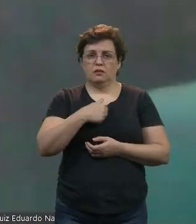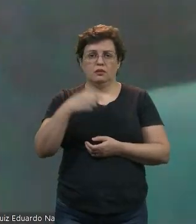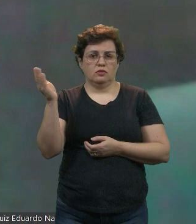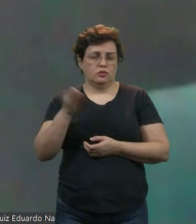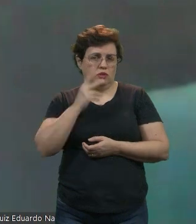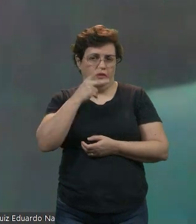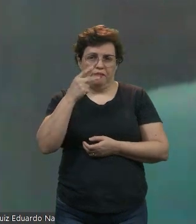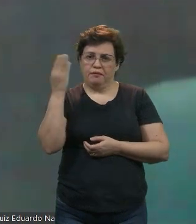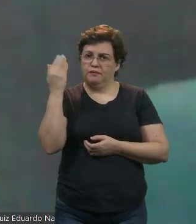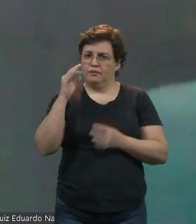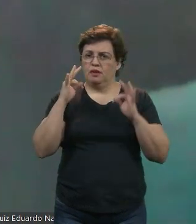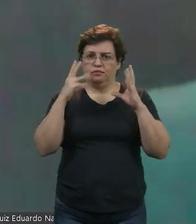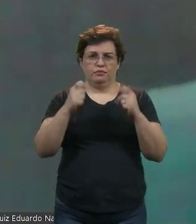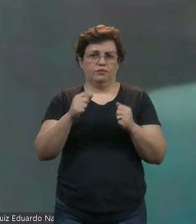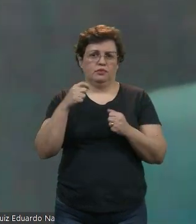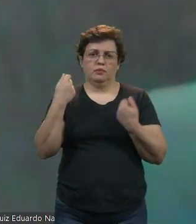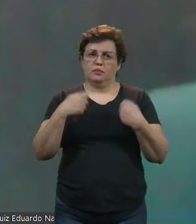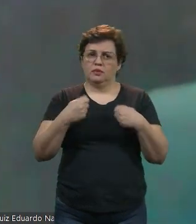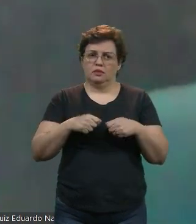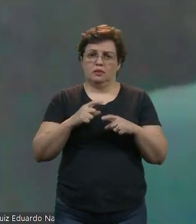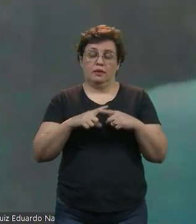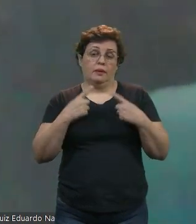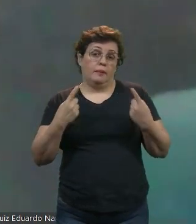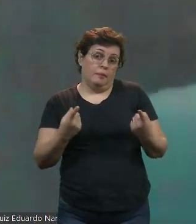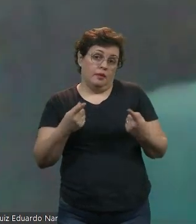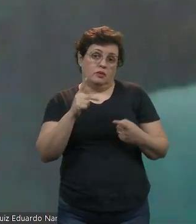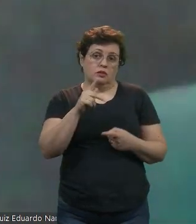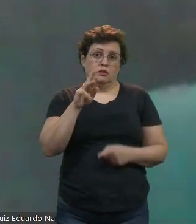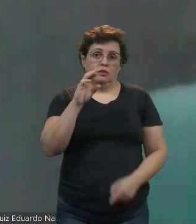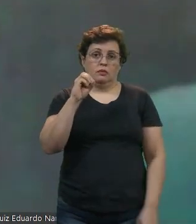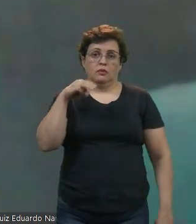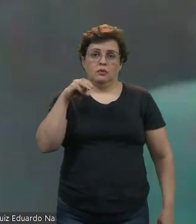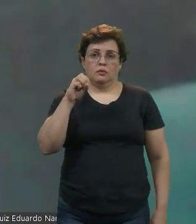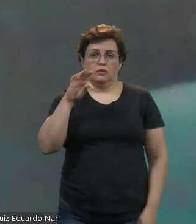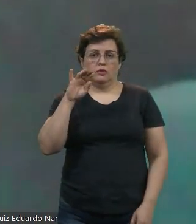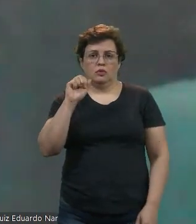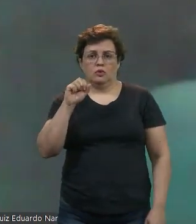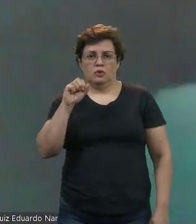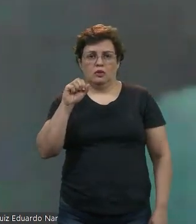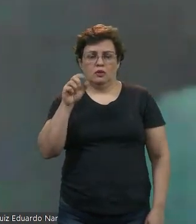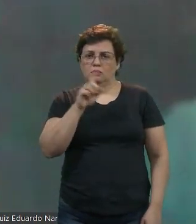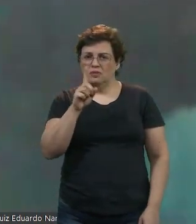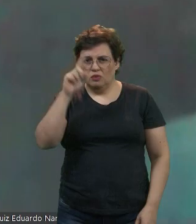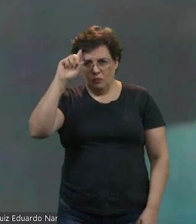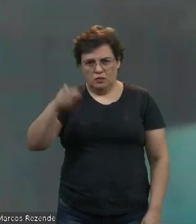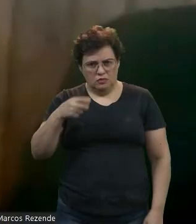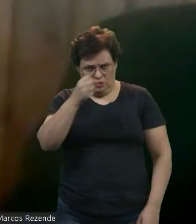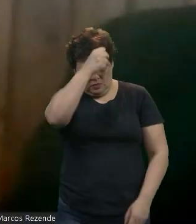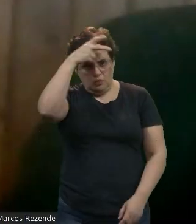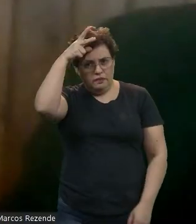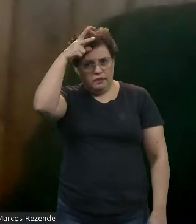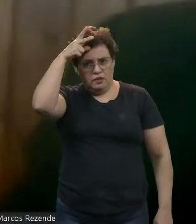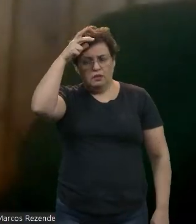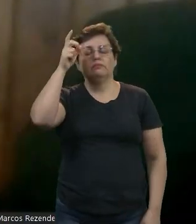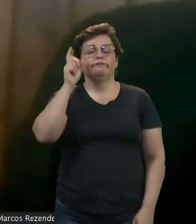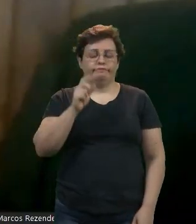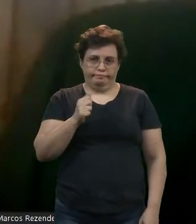tudo que eu tinha a dizer. Mas será que o promotor não mandou também para o prefeito essa carta? Mandou. Mandou para o prefeito